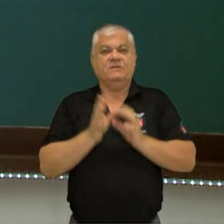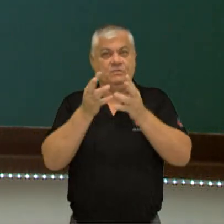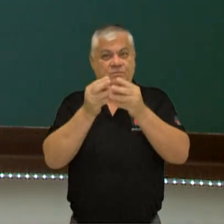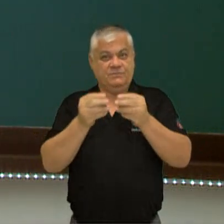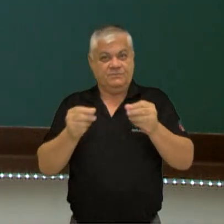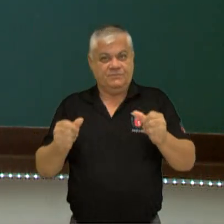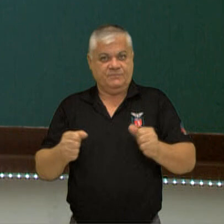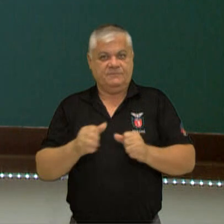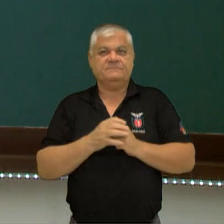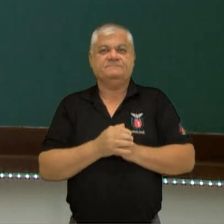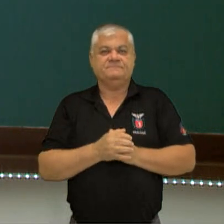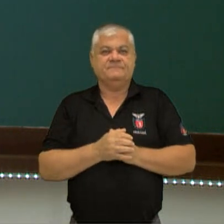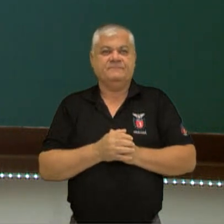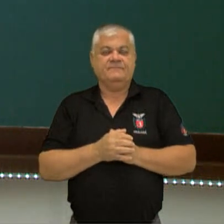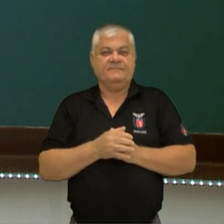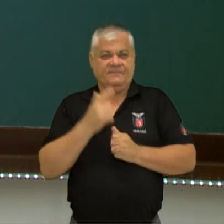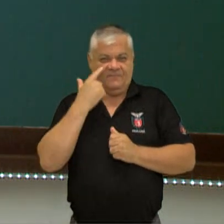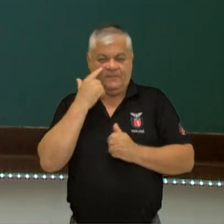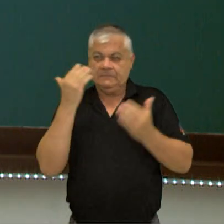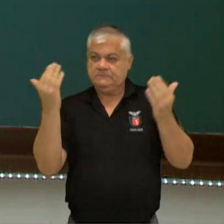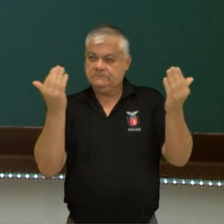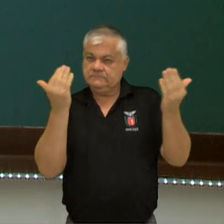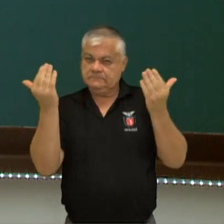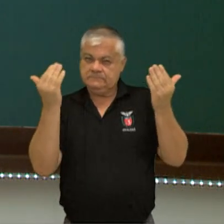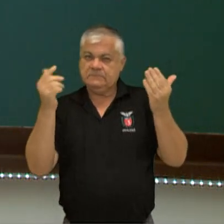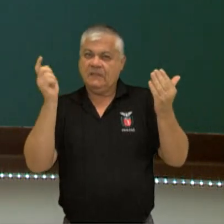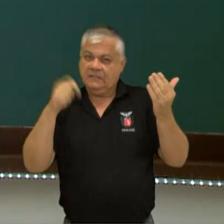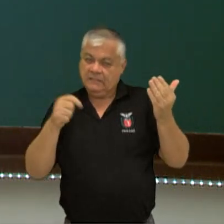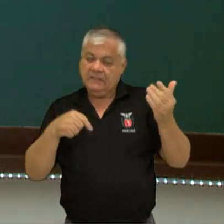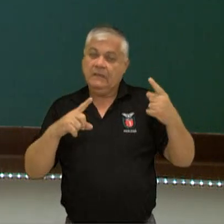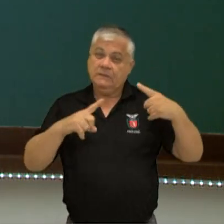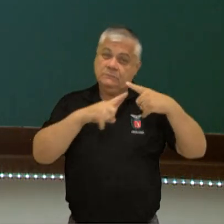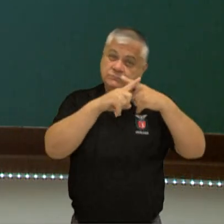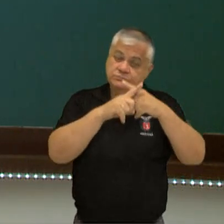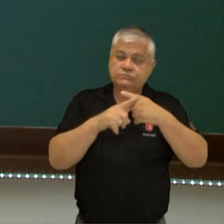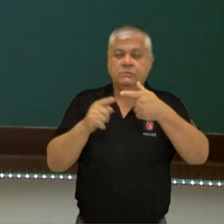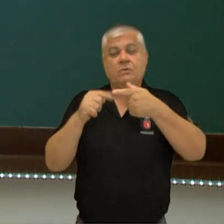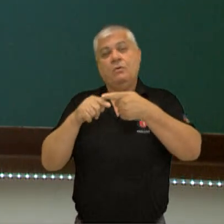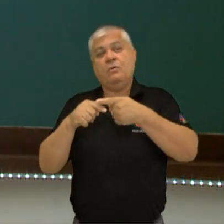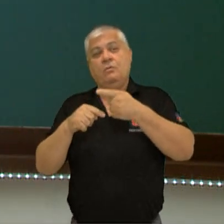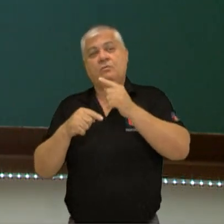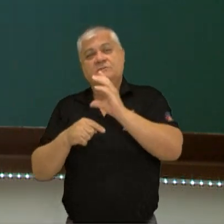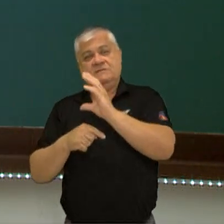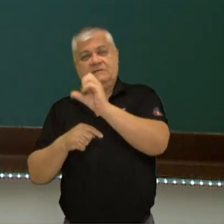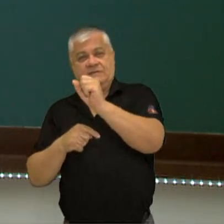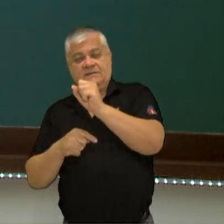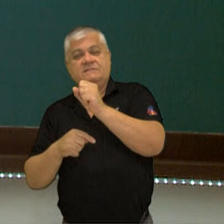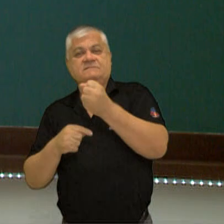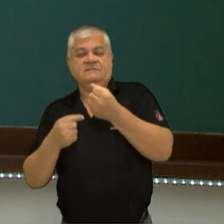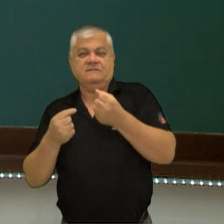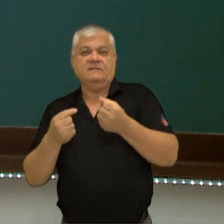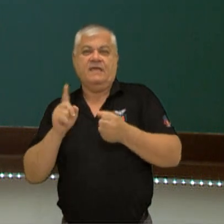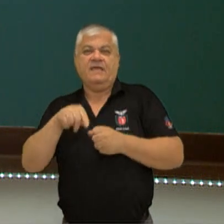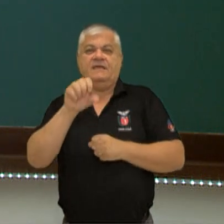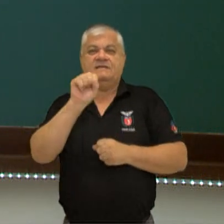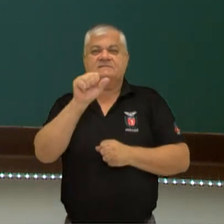enunciado, correto? Então, por isso, a nossa solução aqui do exercício resolvido é uma solução